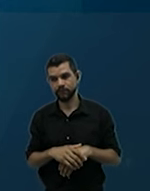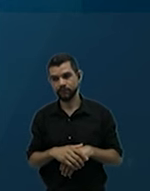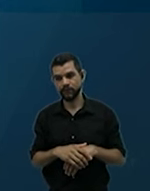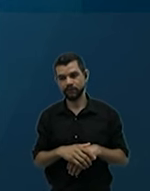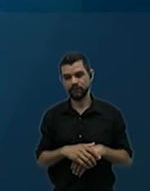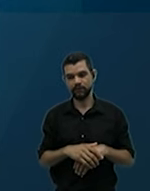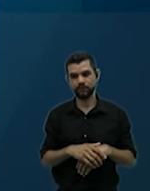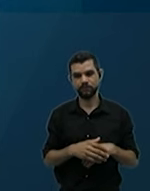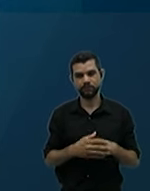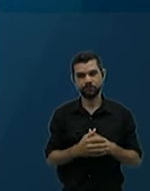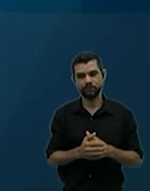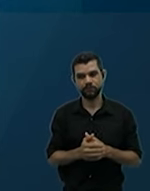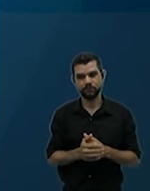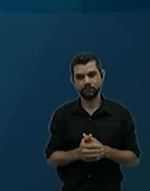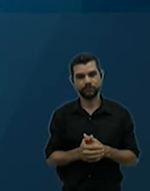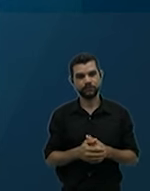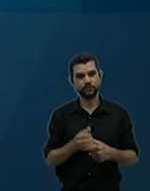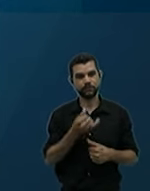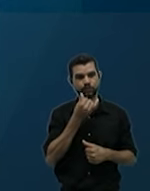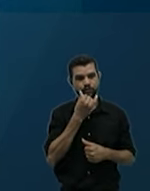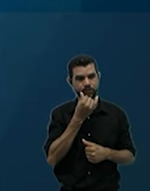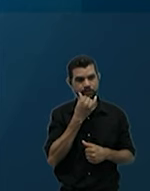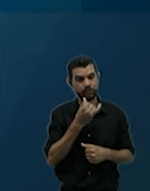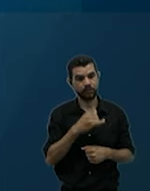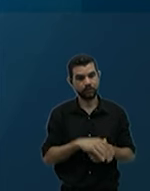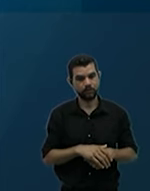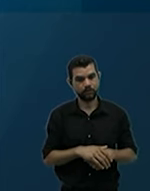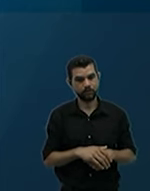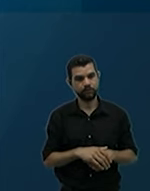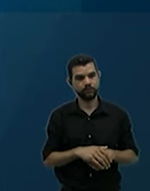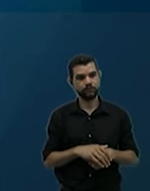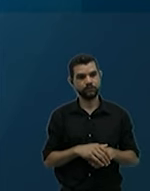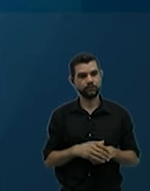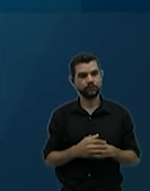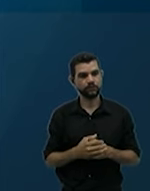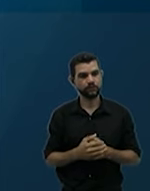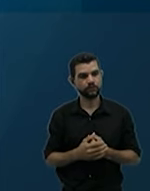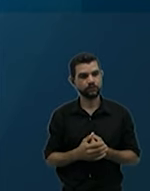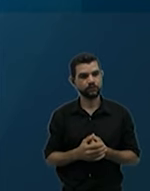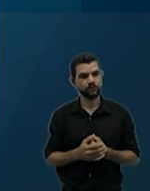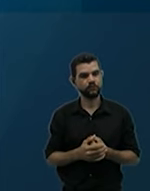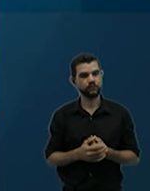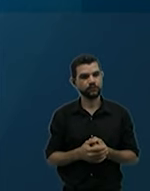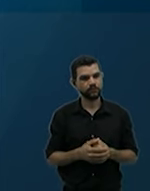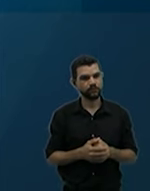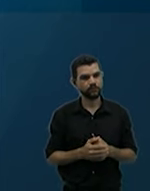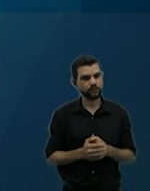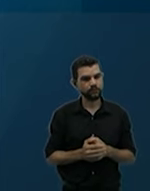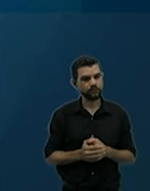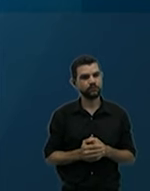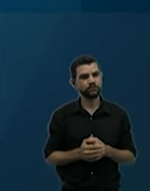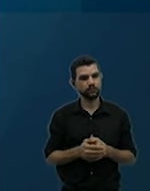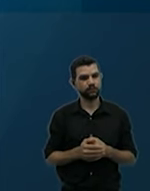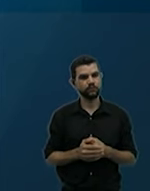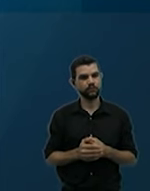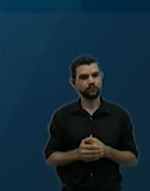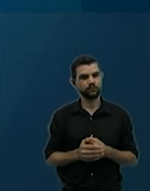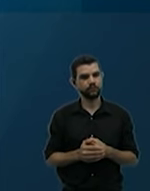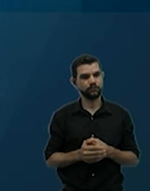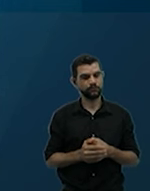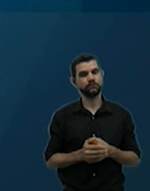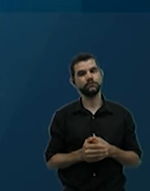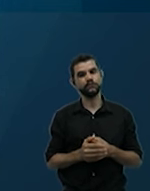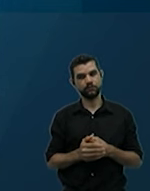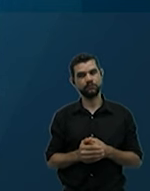trazer ganhos casuísticos para a parte, com todas as vênias, deixo claro aqui, o município de São Paulo deixa claro. Por quê? Porque em